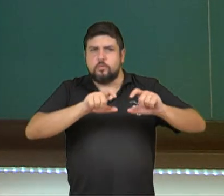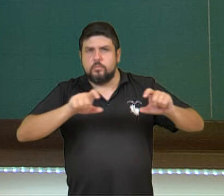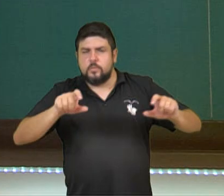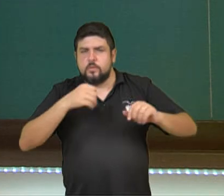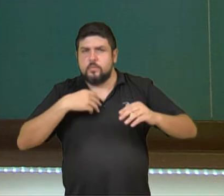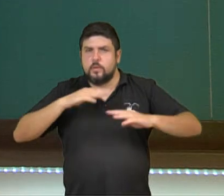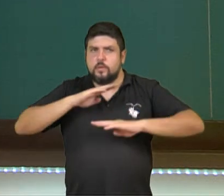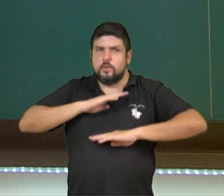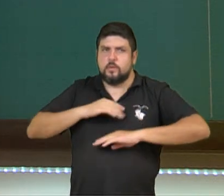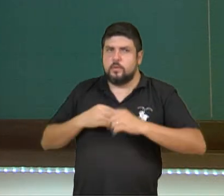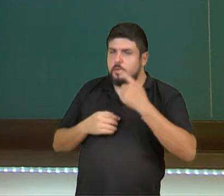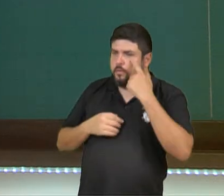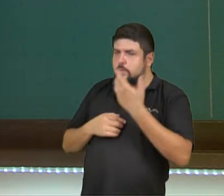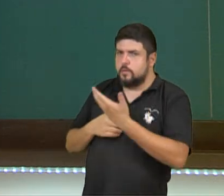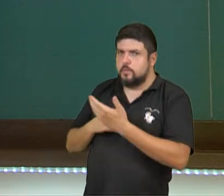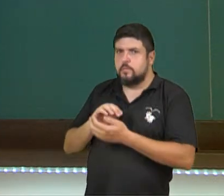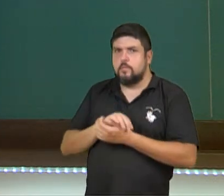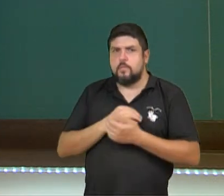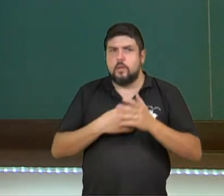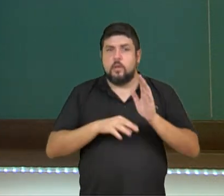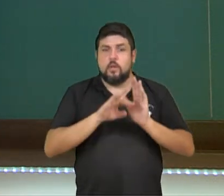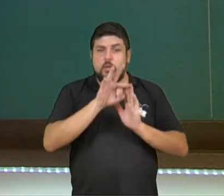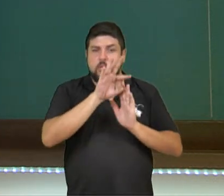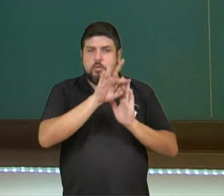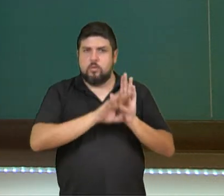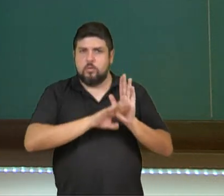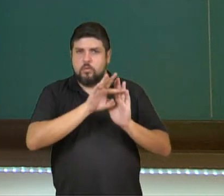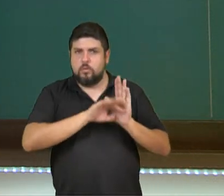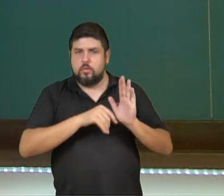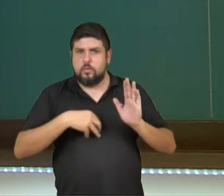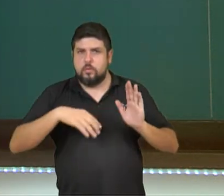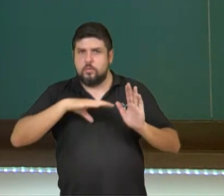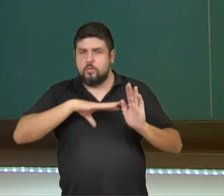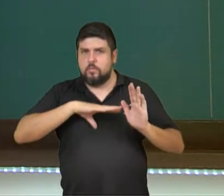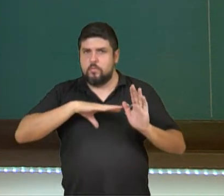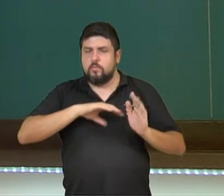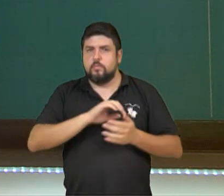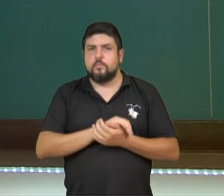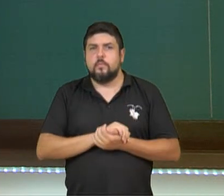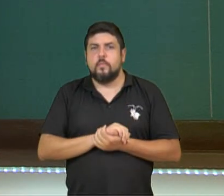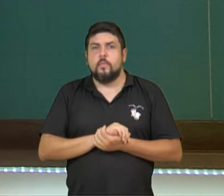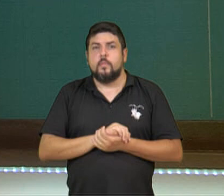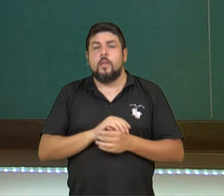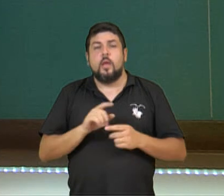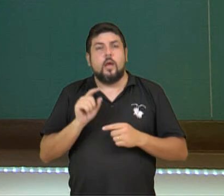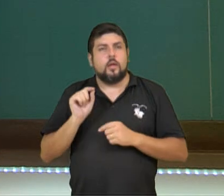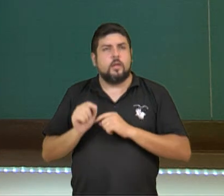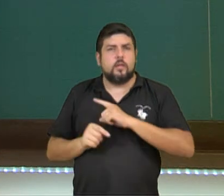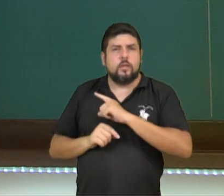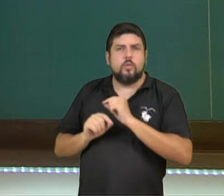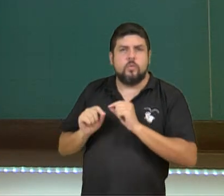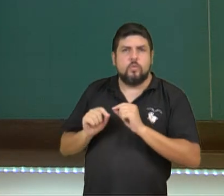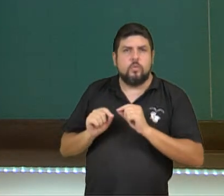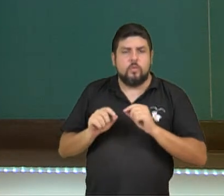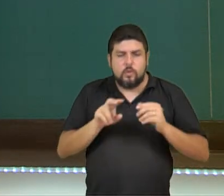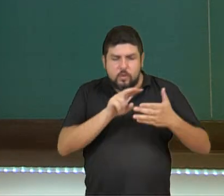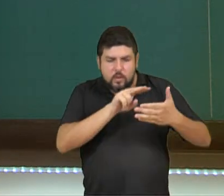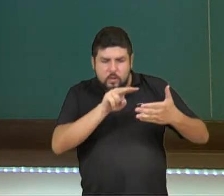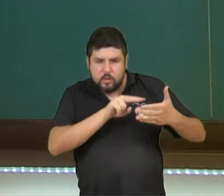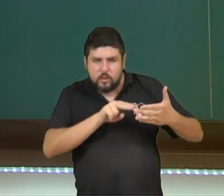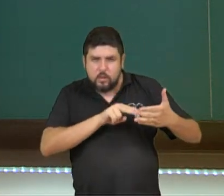abaixo? Então aqui, ó, tem um texto em português, com letrinhas, palavrinhas. E é para você escrever